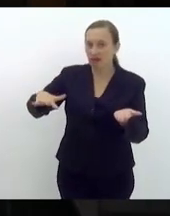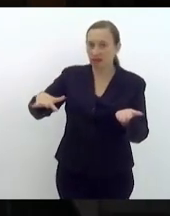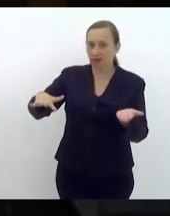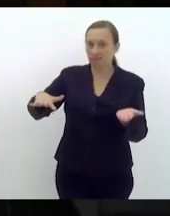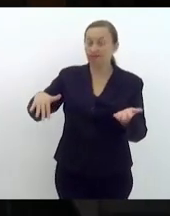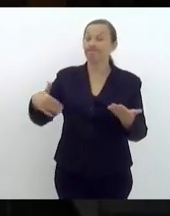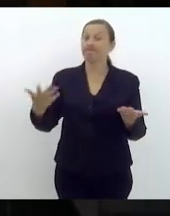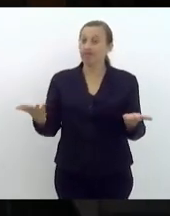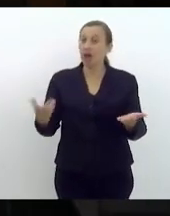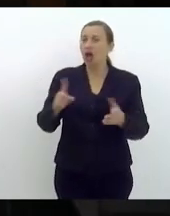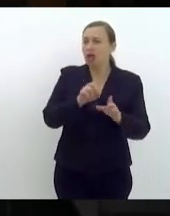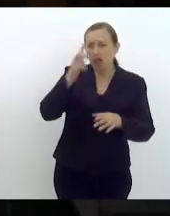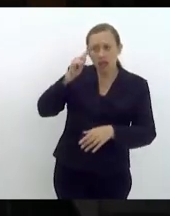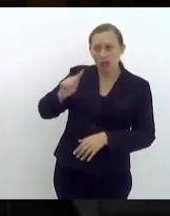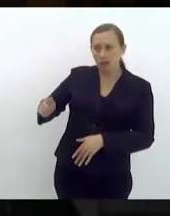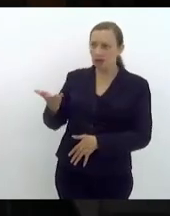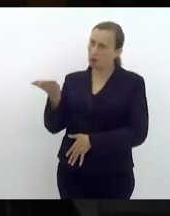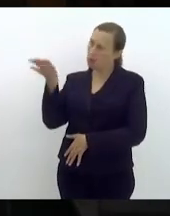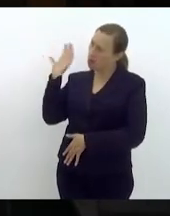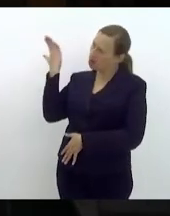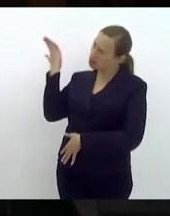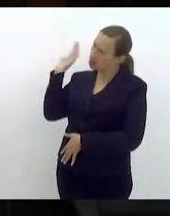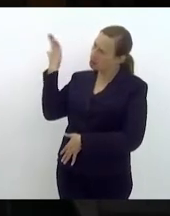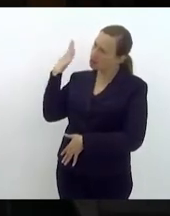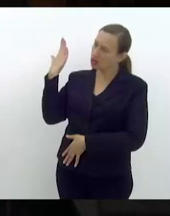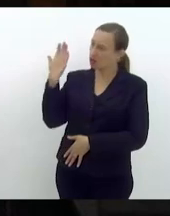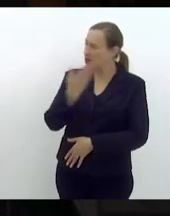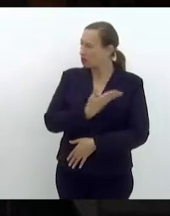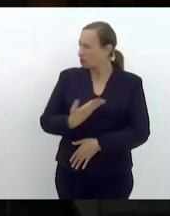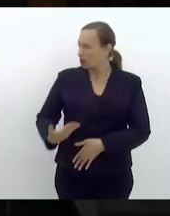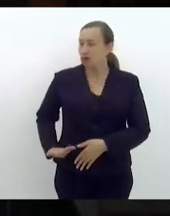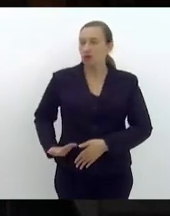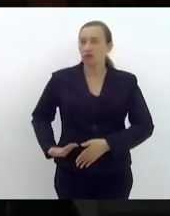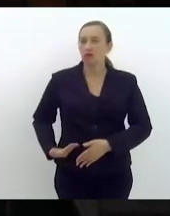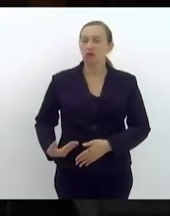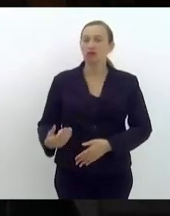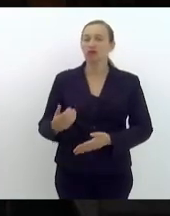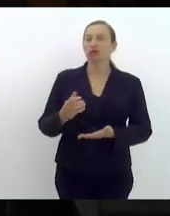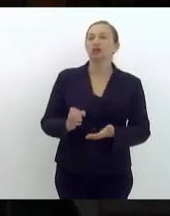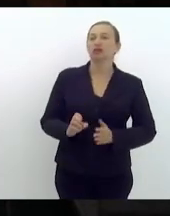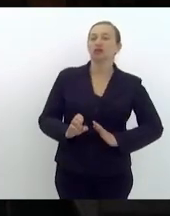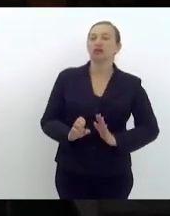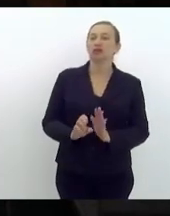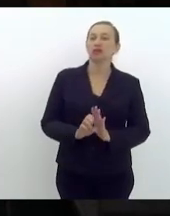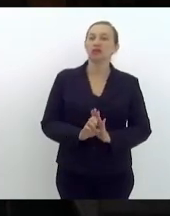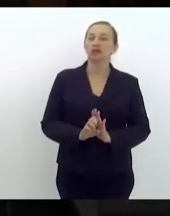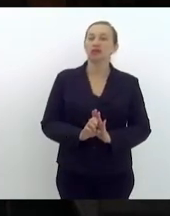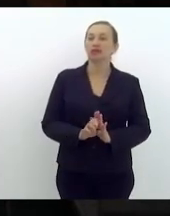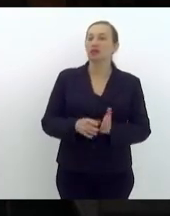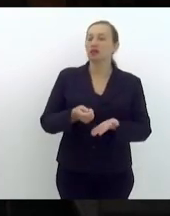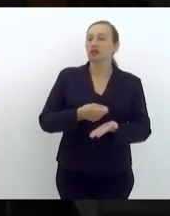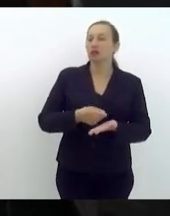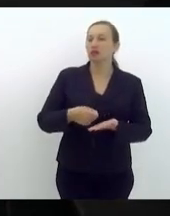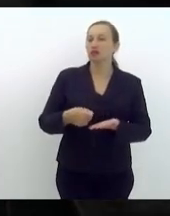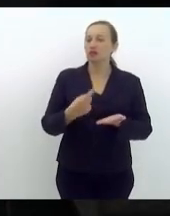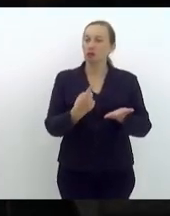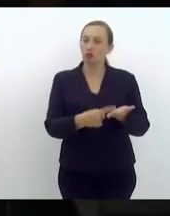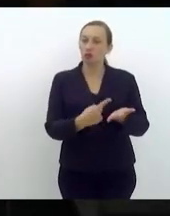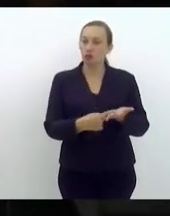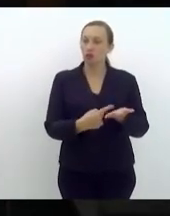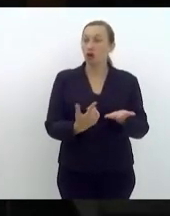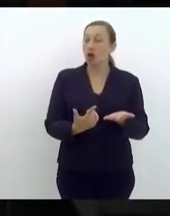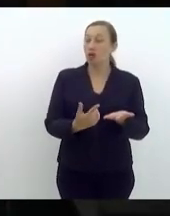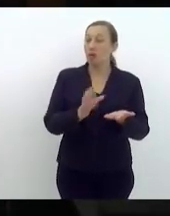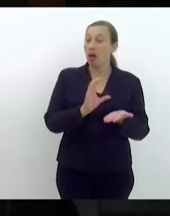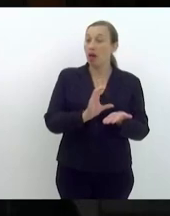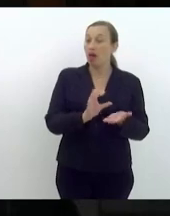na semana passada o governo do estado assinou um termo de ajuste de Conduta com o ministério público para